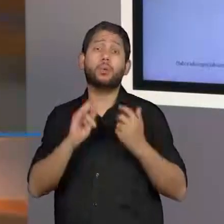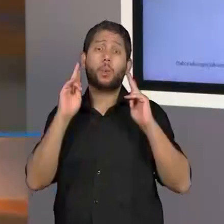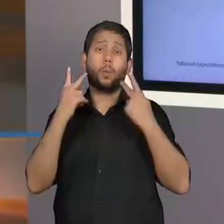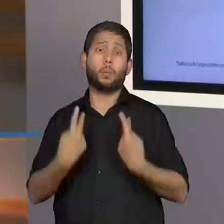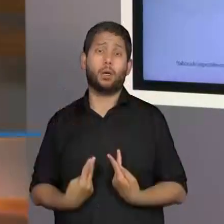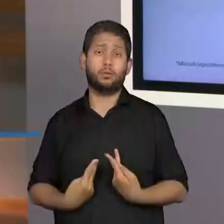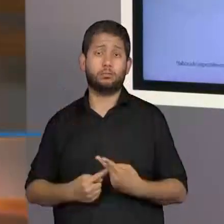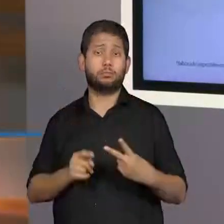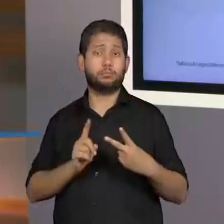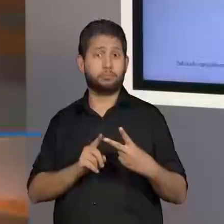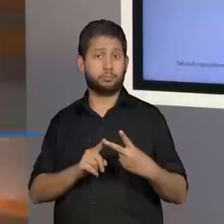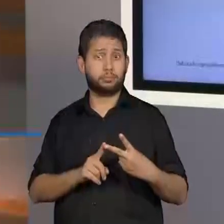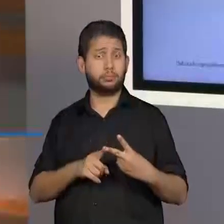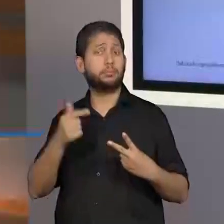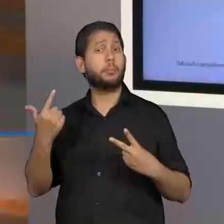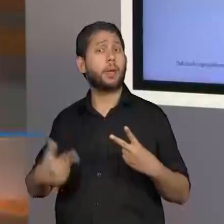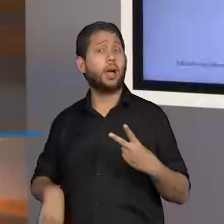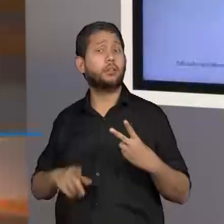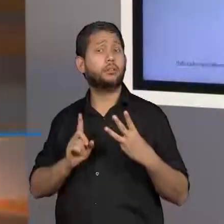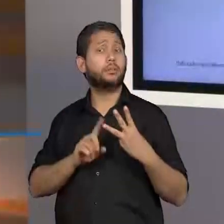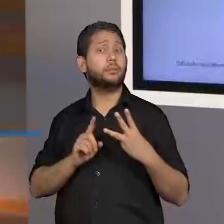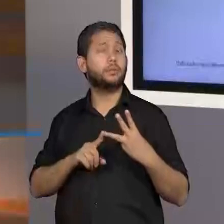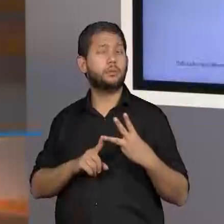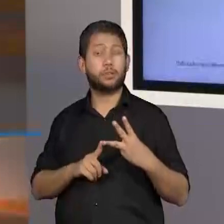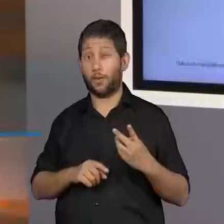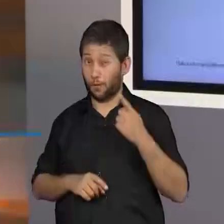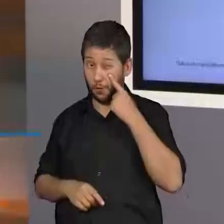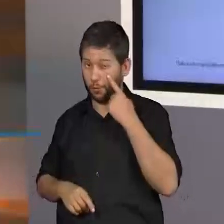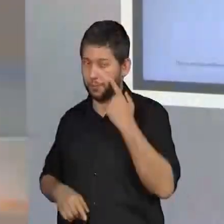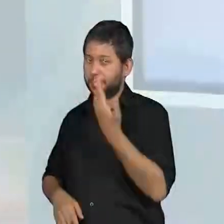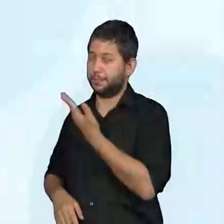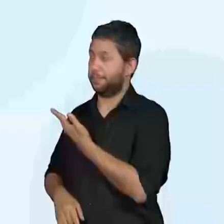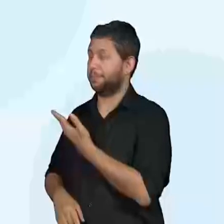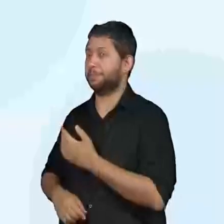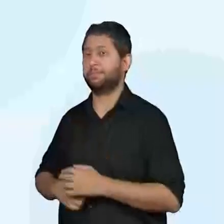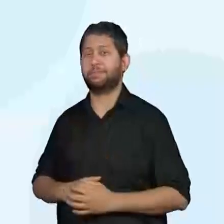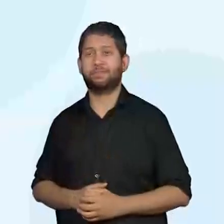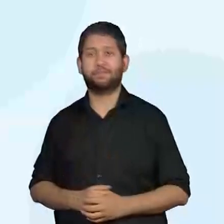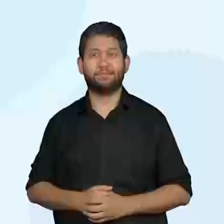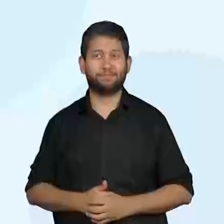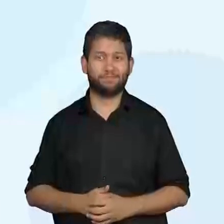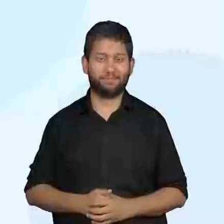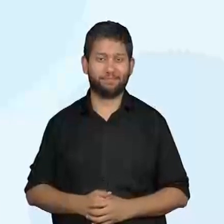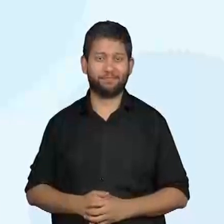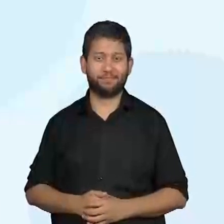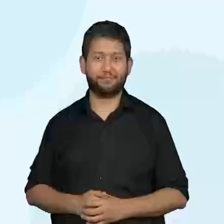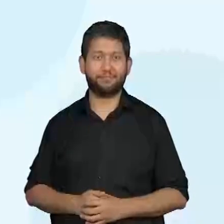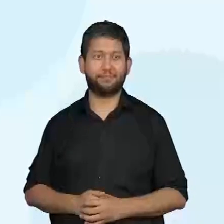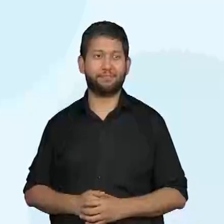que mais eu preciso aprender sobre a fábula? Vamos aprender mais um pouquinho? Vamos para a tela.